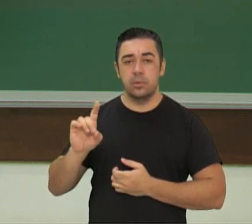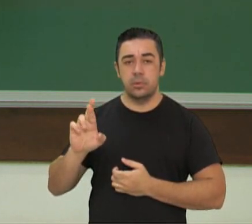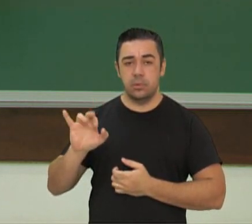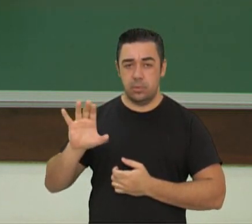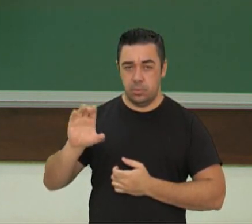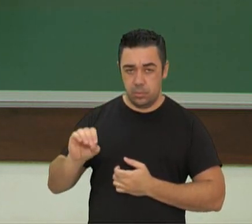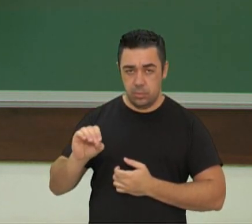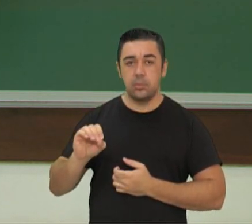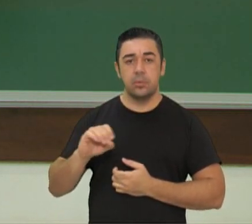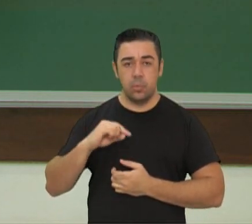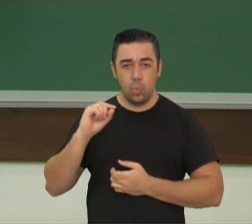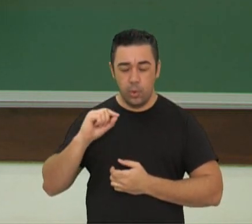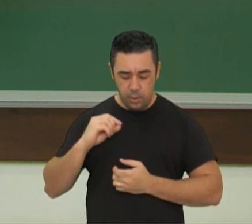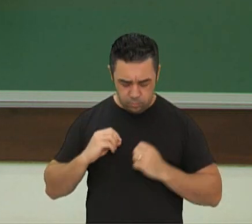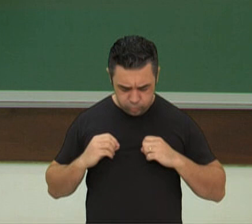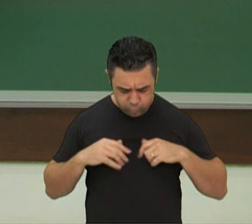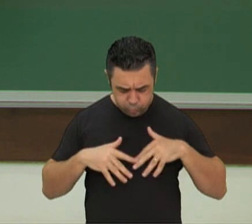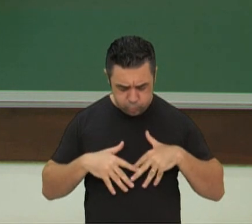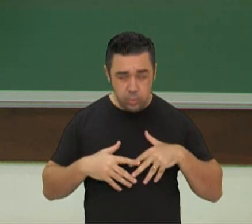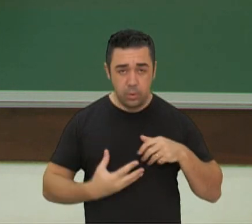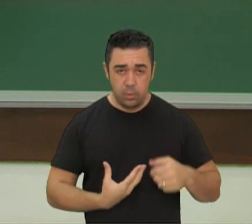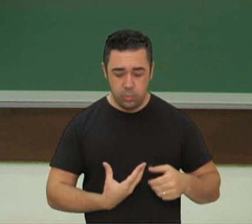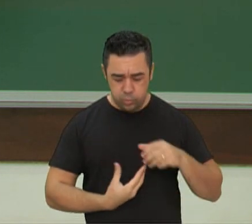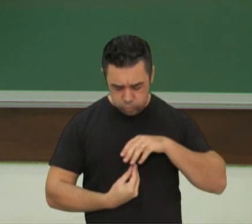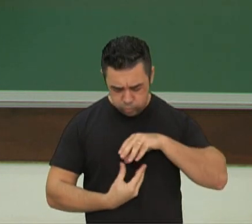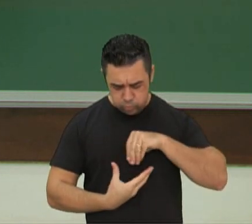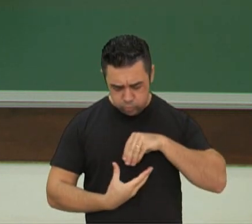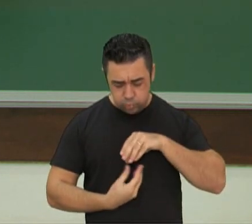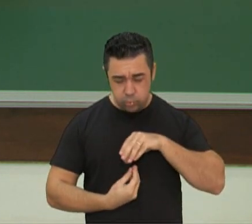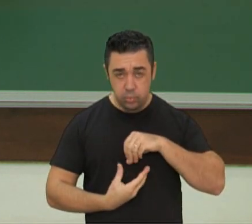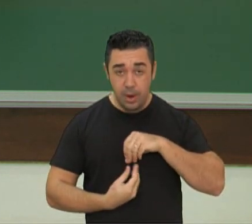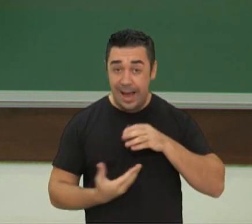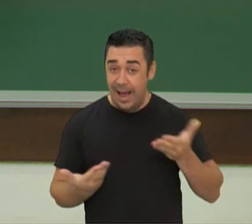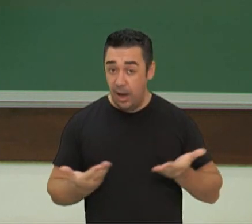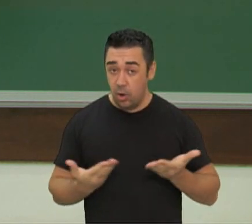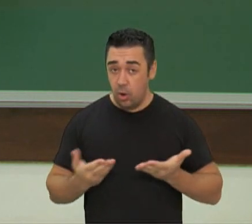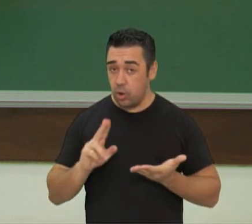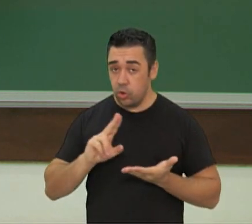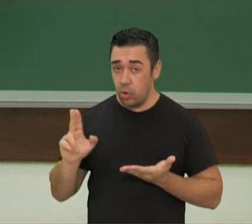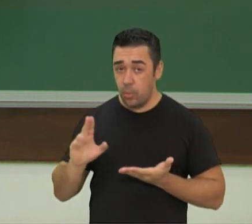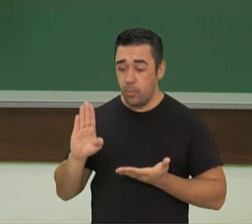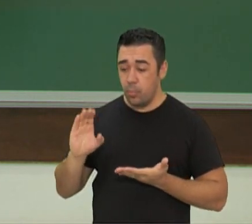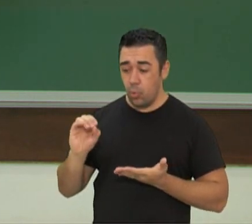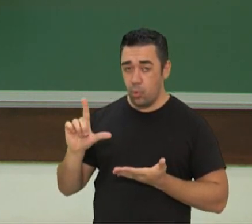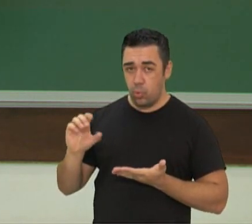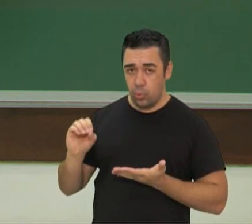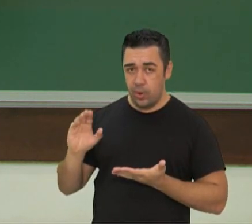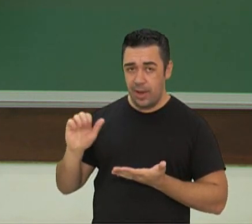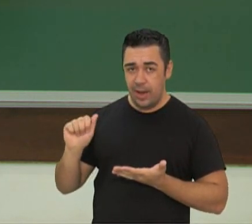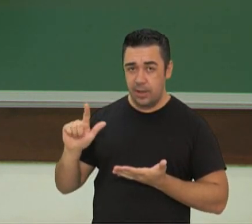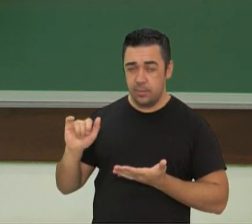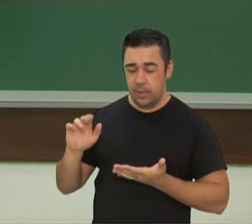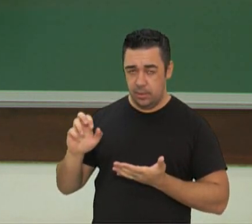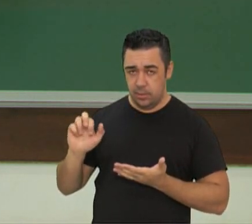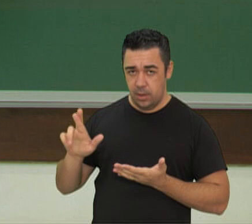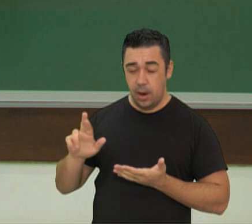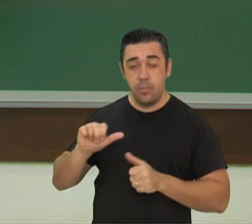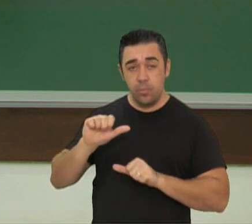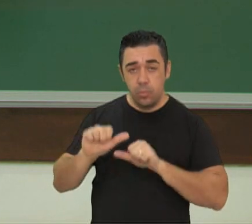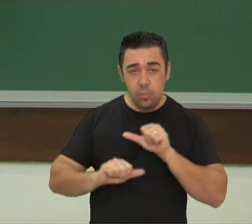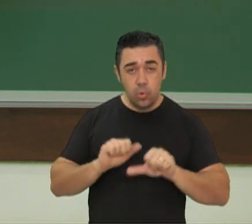bolo alimentar, que agora não mais será chamado de bolo alimentar. A partir do